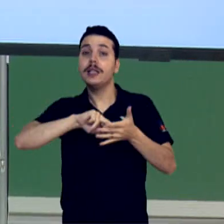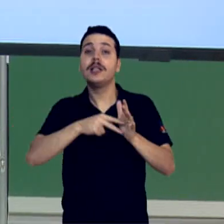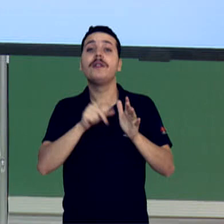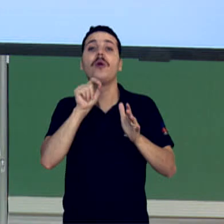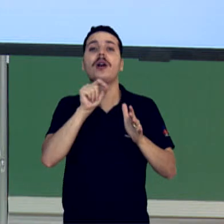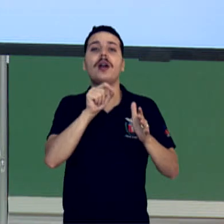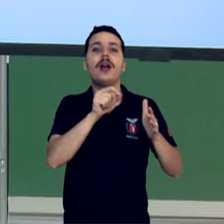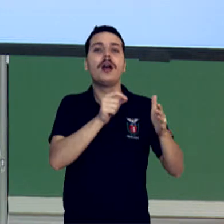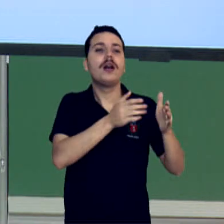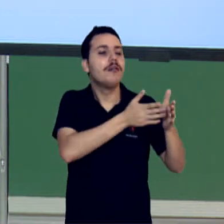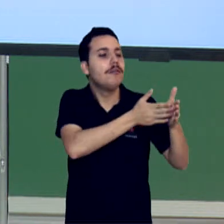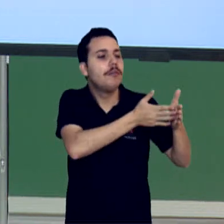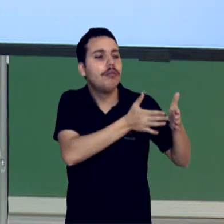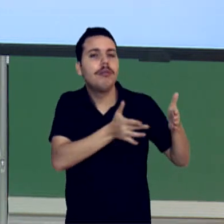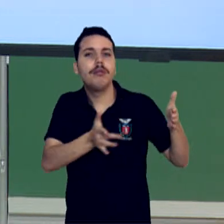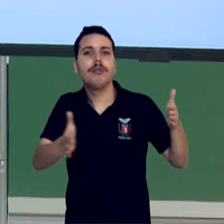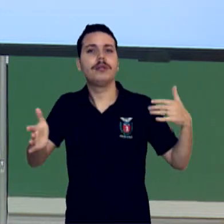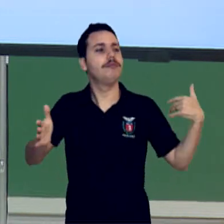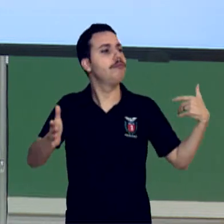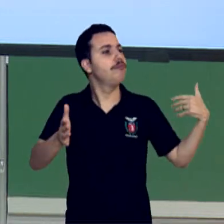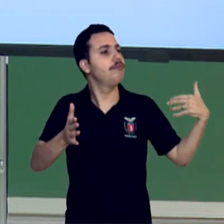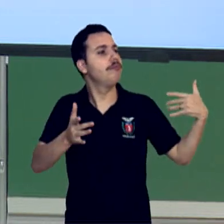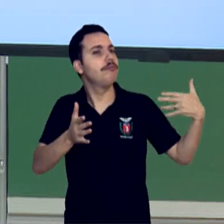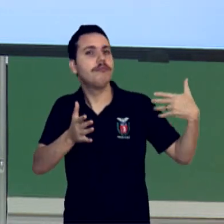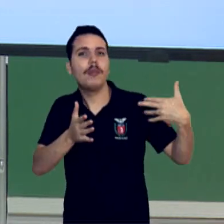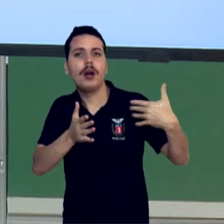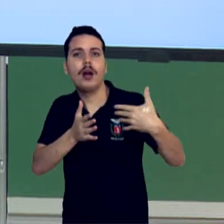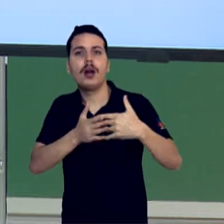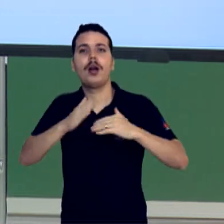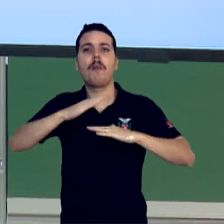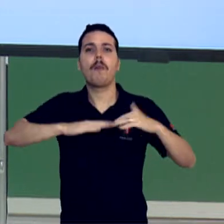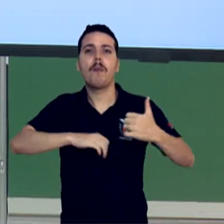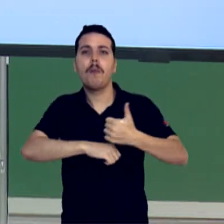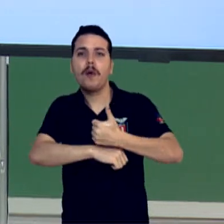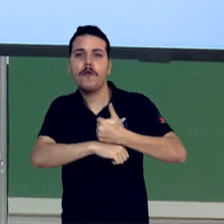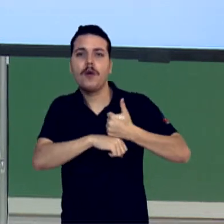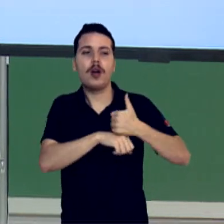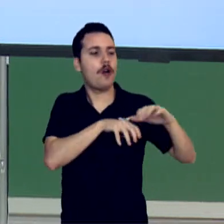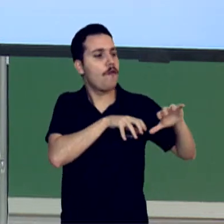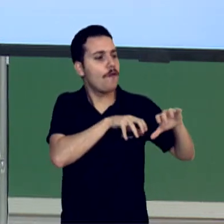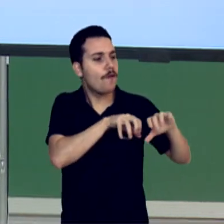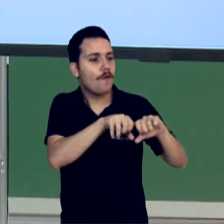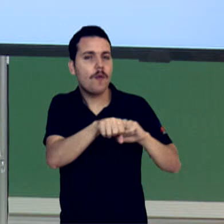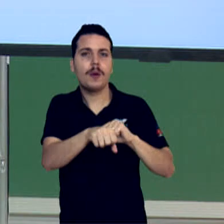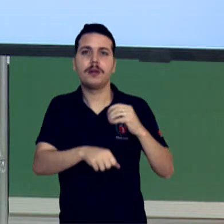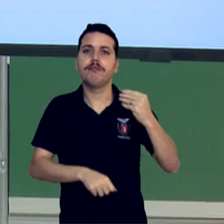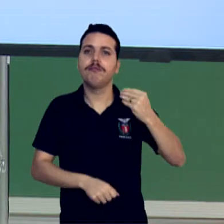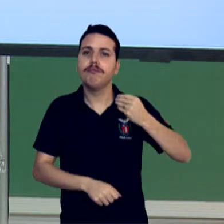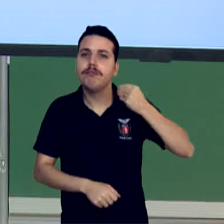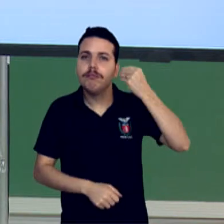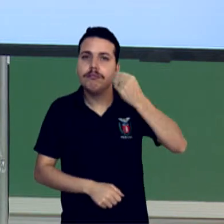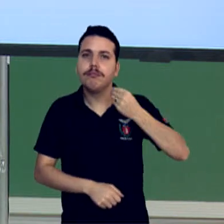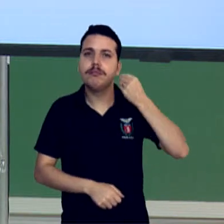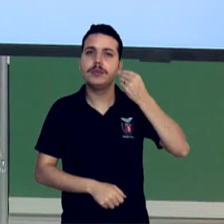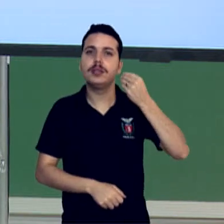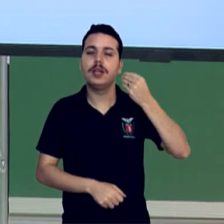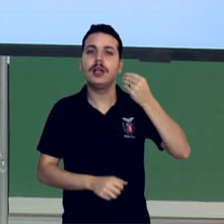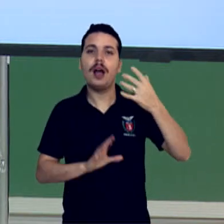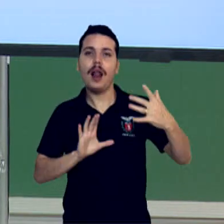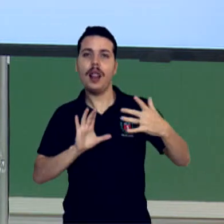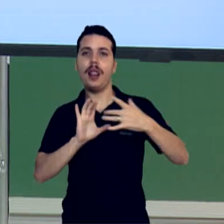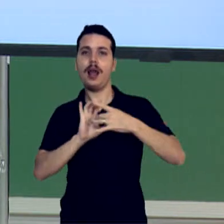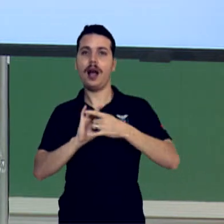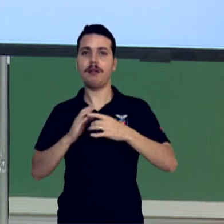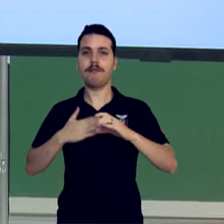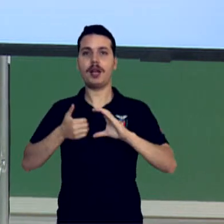trajetória profissional, uma trajetória de formação, de experiências junto às suas características